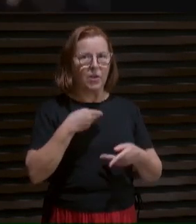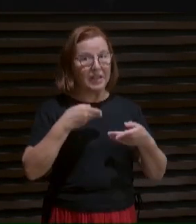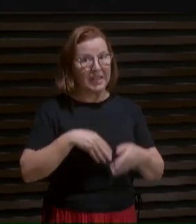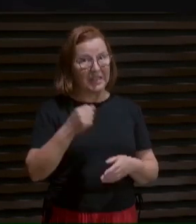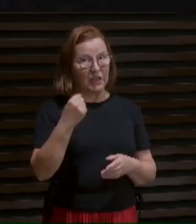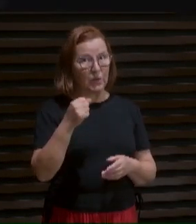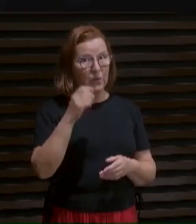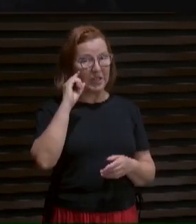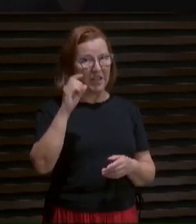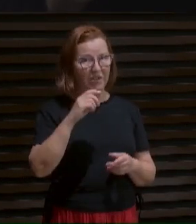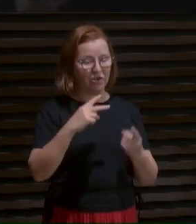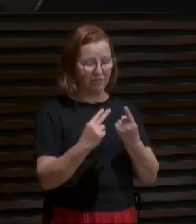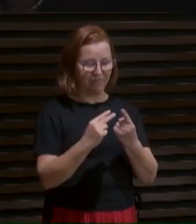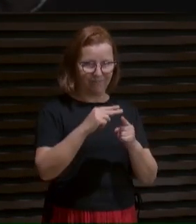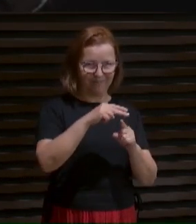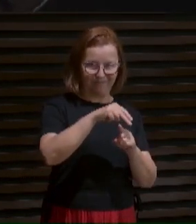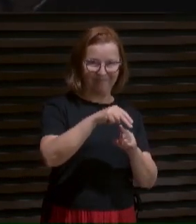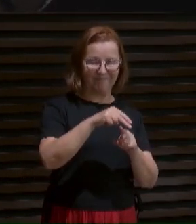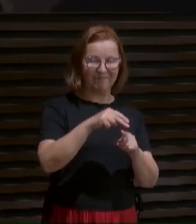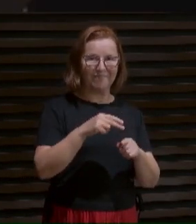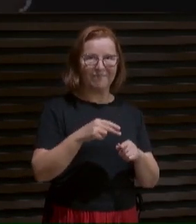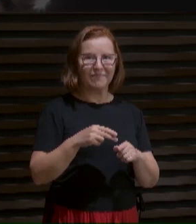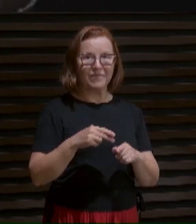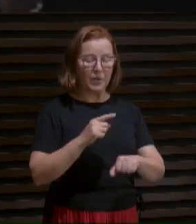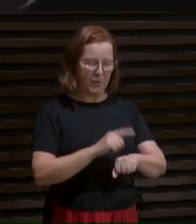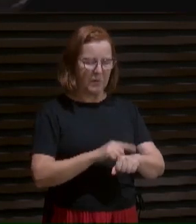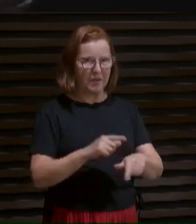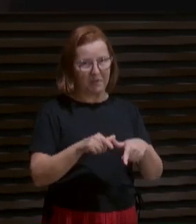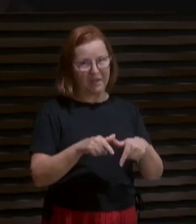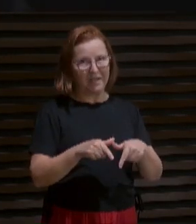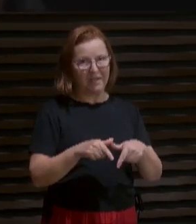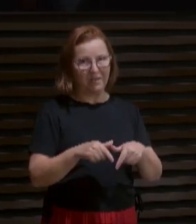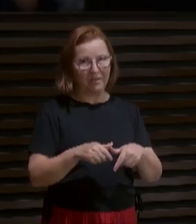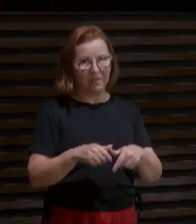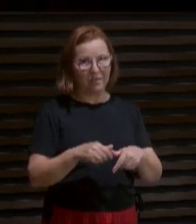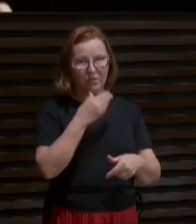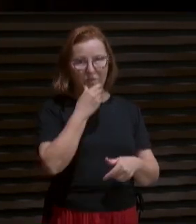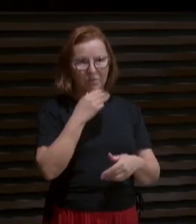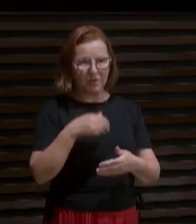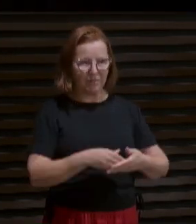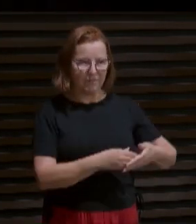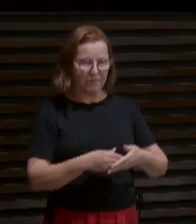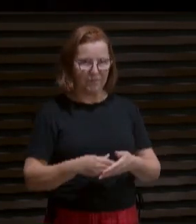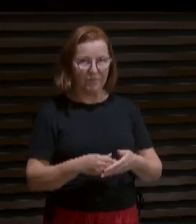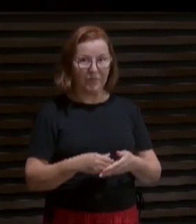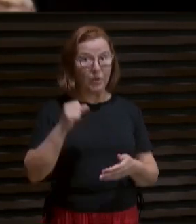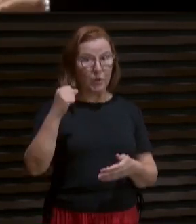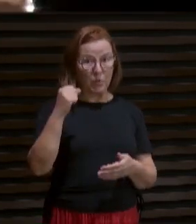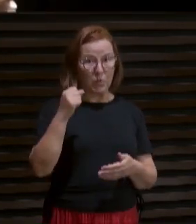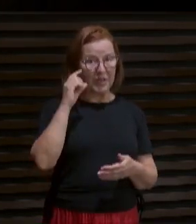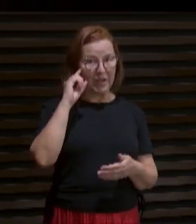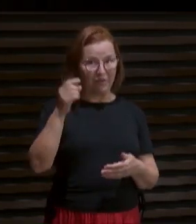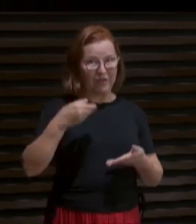falando dentro do contexto de Israel. A criança tinha que ser circuncidada ao 8º dia. Isso